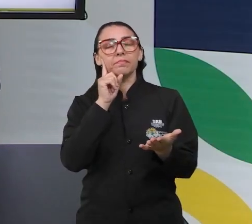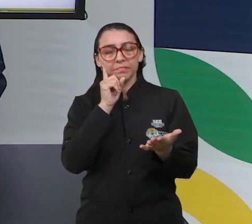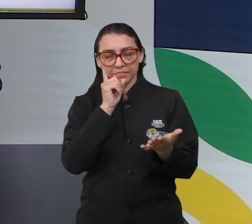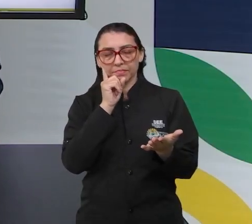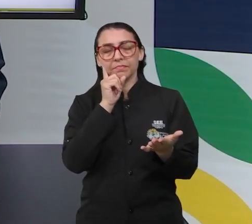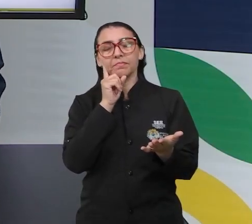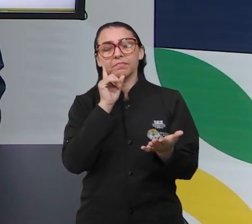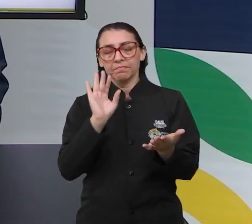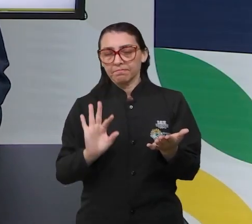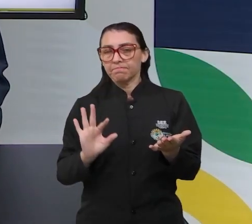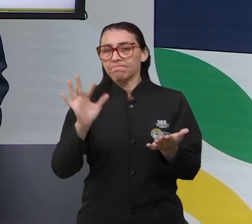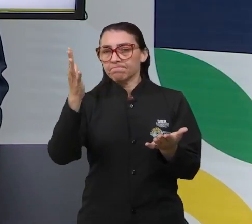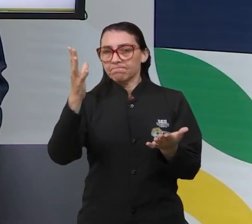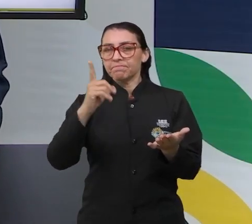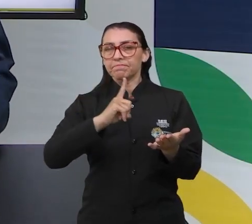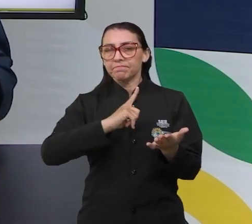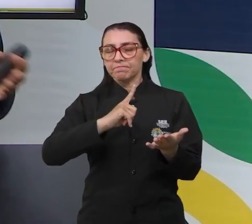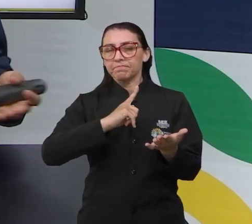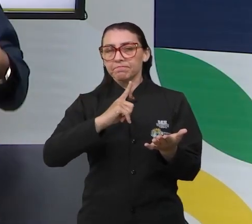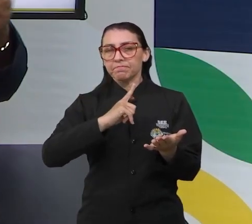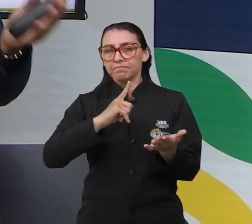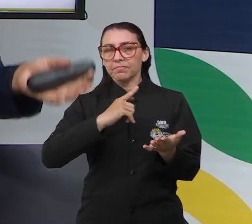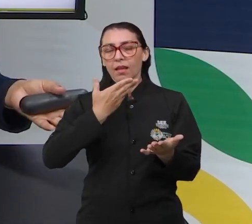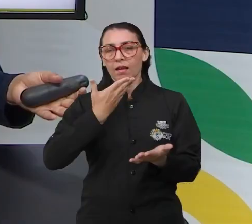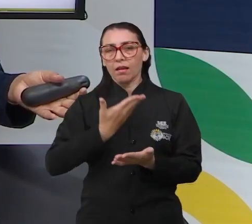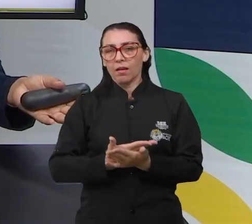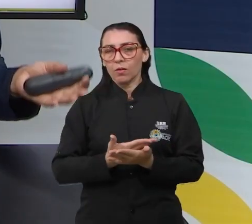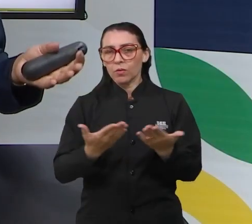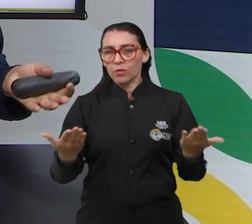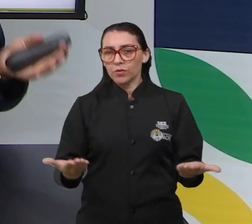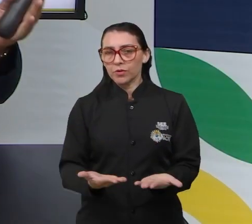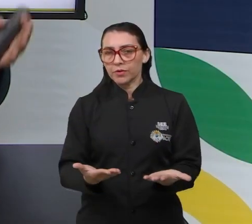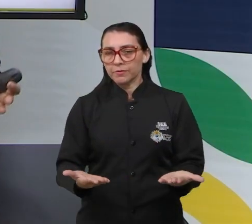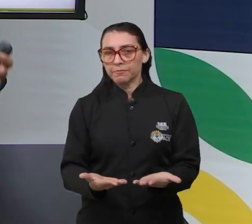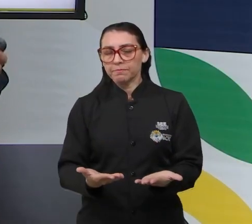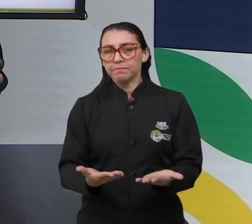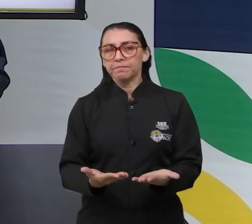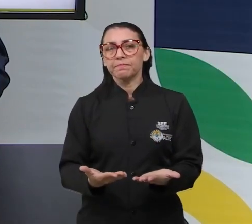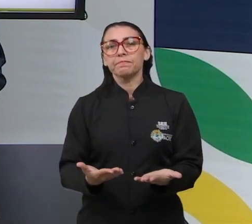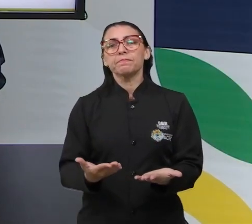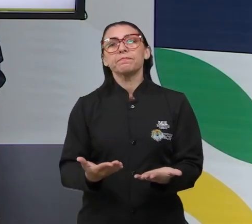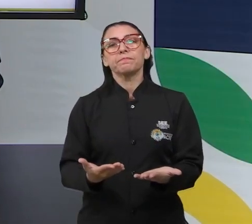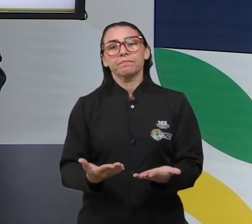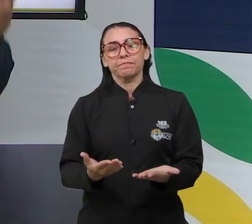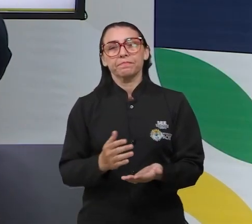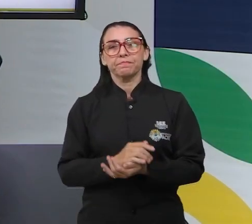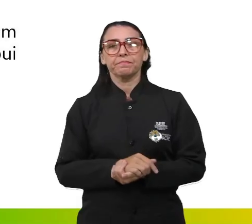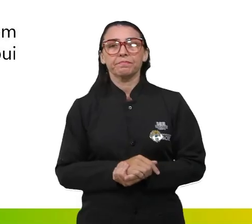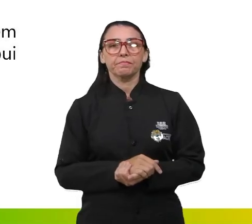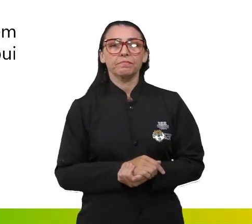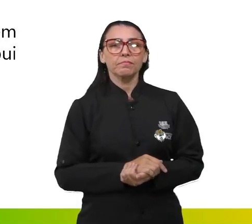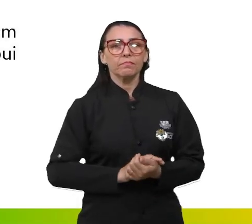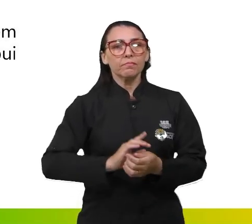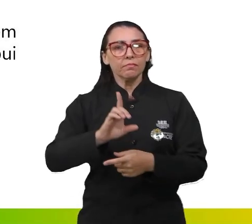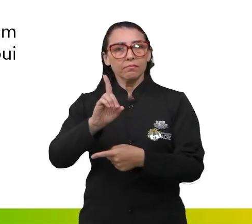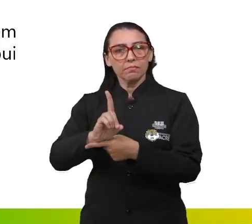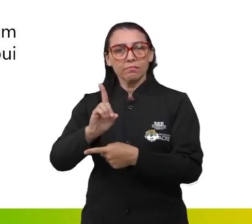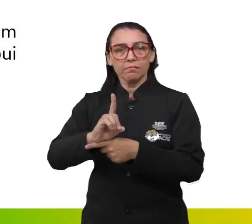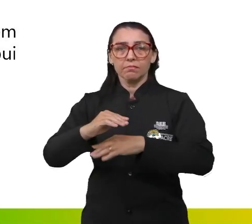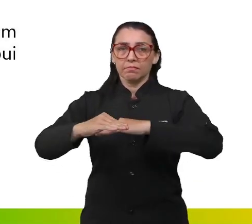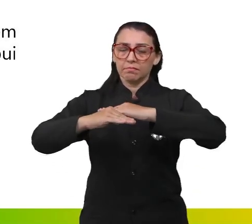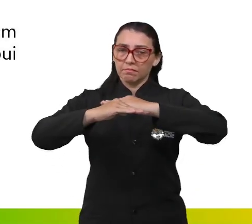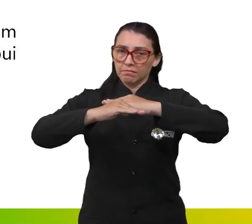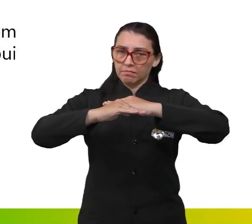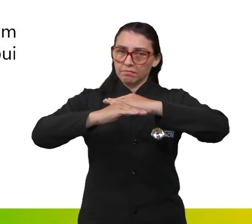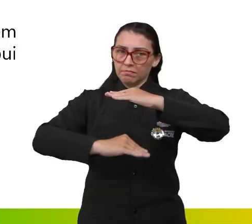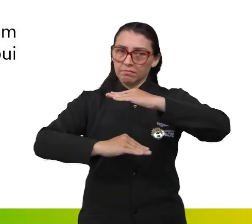noticiados essas situações que ocorrem, pasmem, nos dias de hoje. Então, a alternativa está incorreta. Alternativa D,